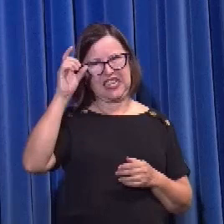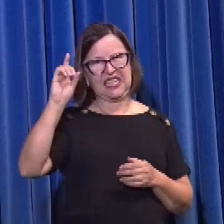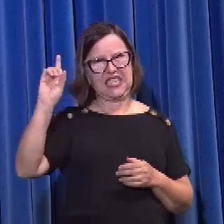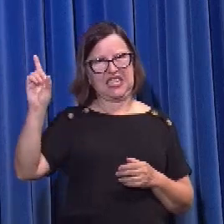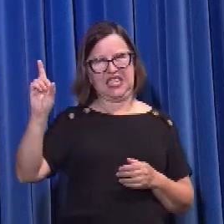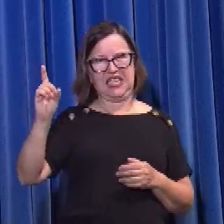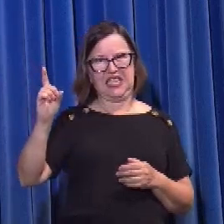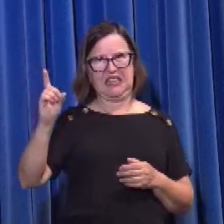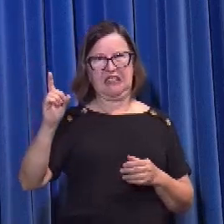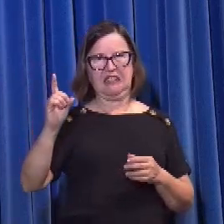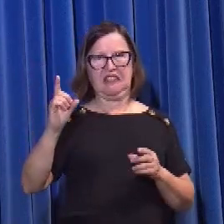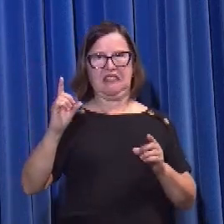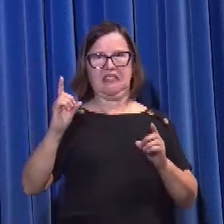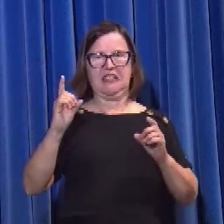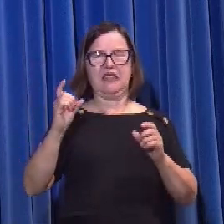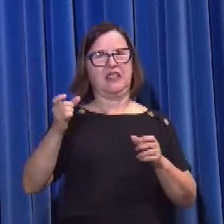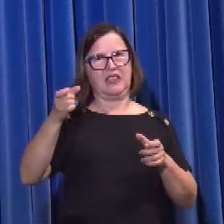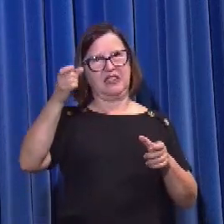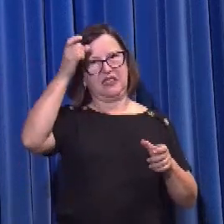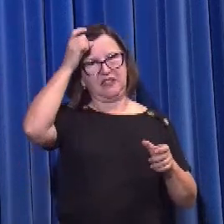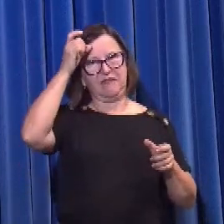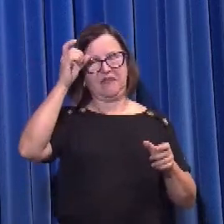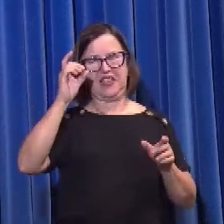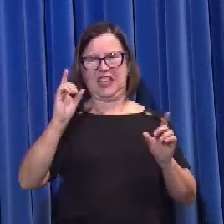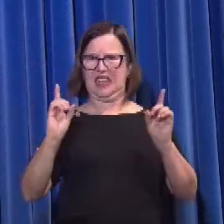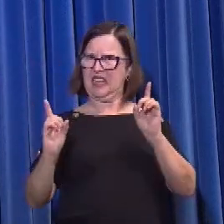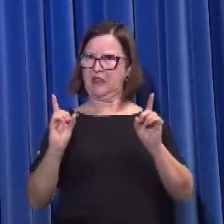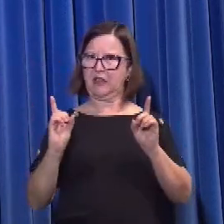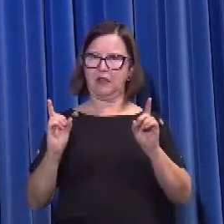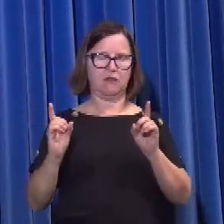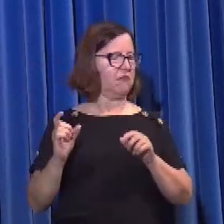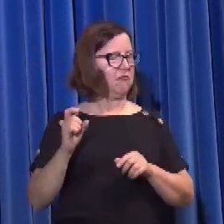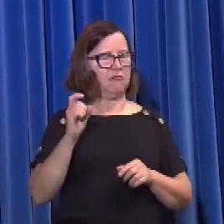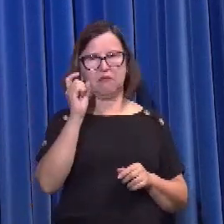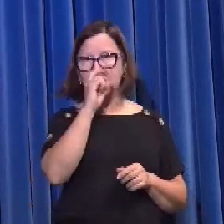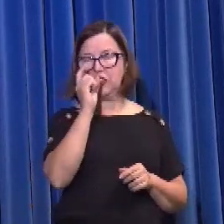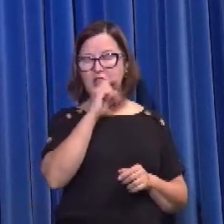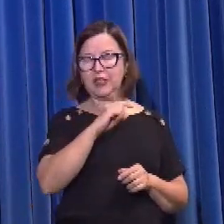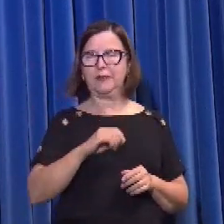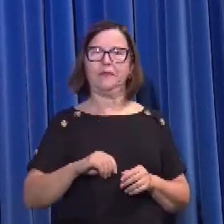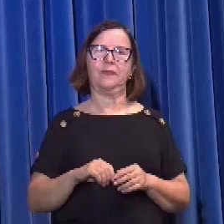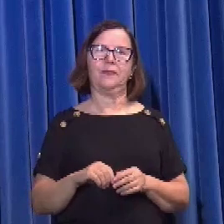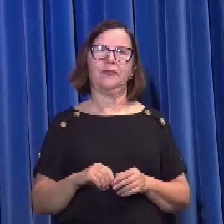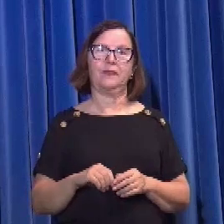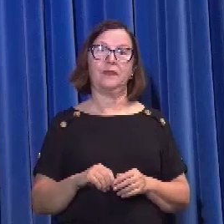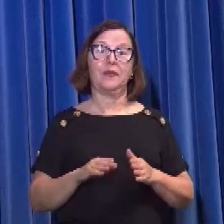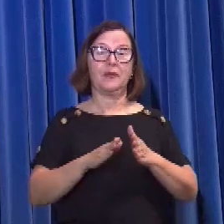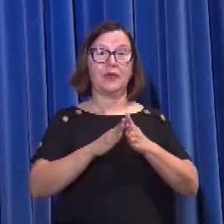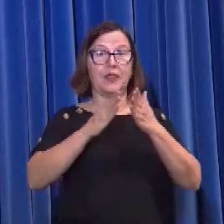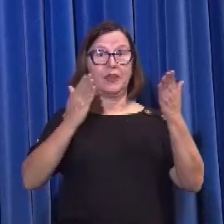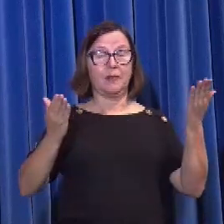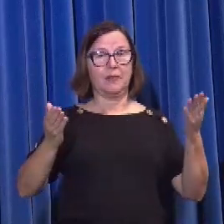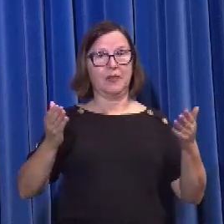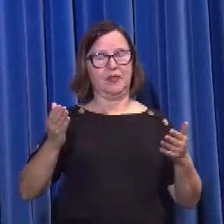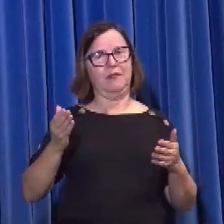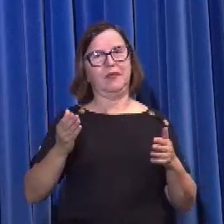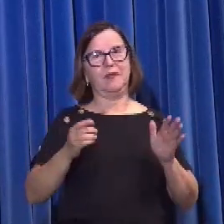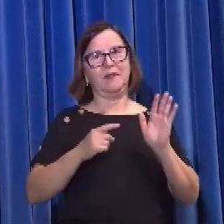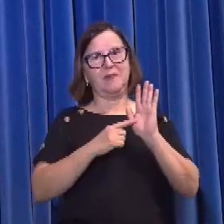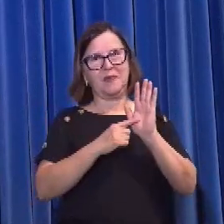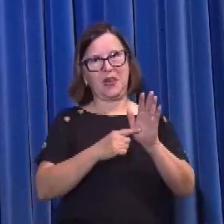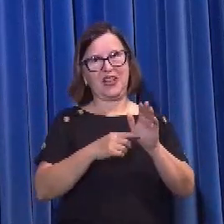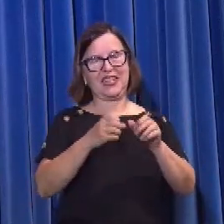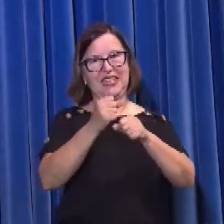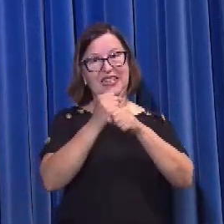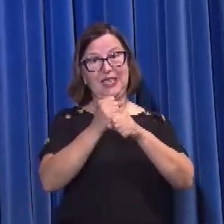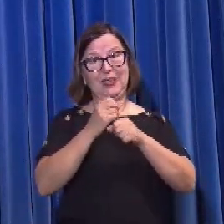Uma das grandes declarações da Bíblia acerca da segurança eterna está aqui. Nós lemos aqui, o pastor